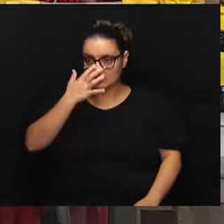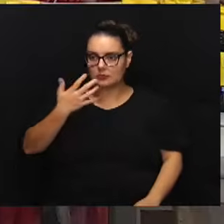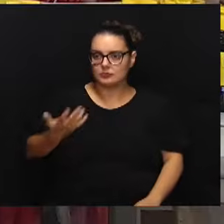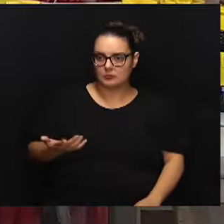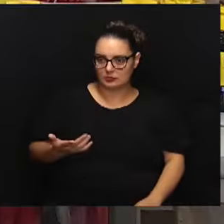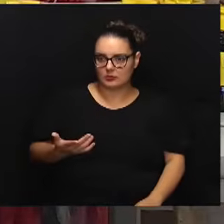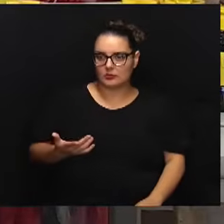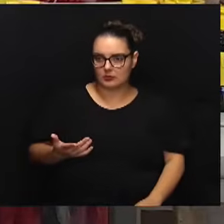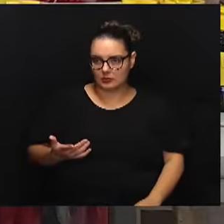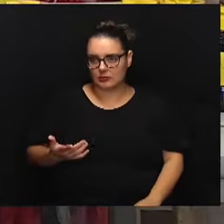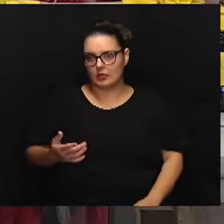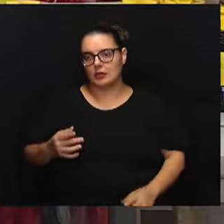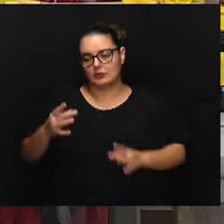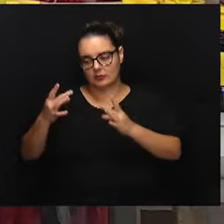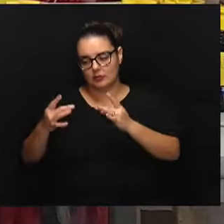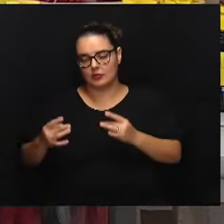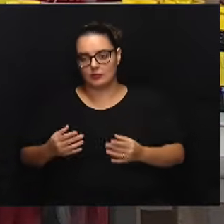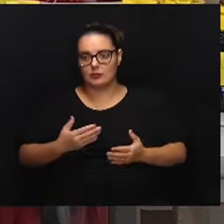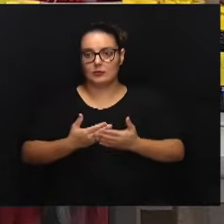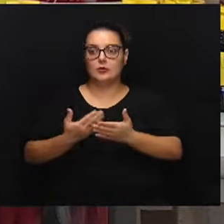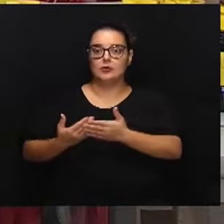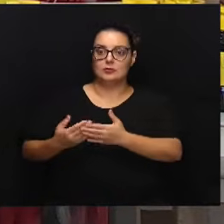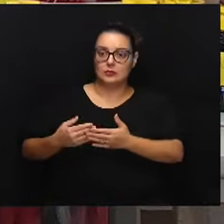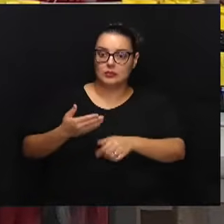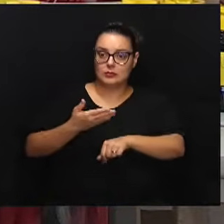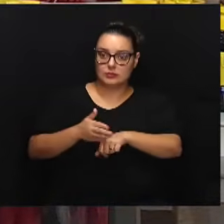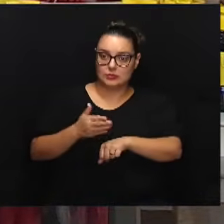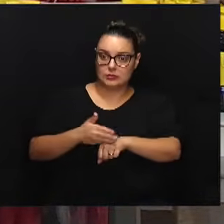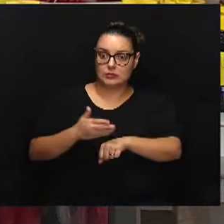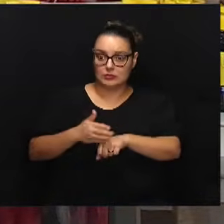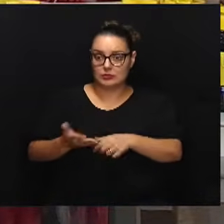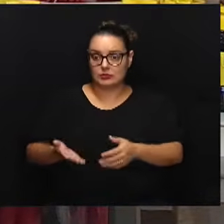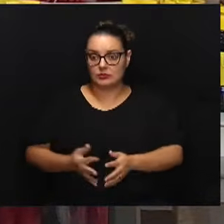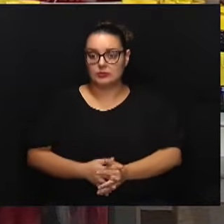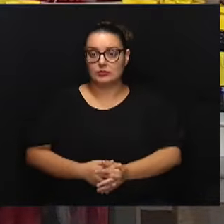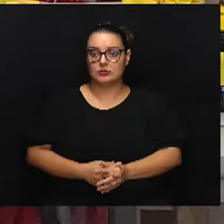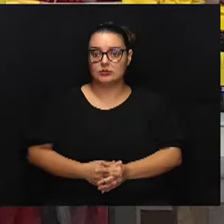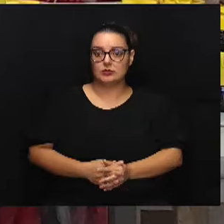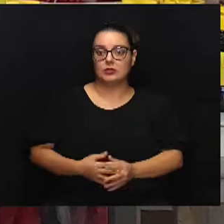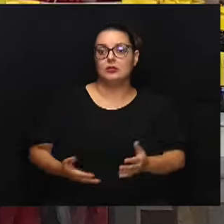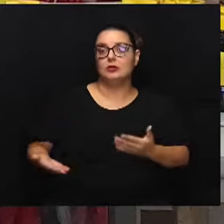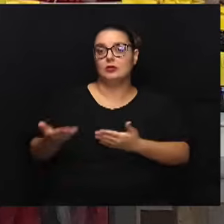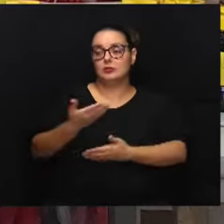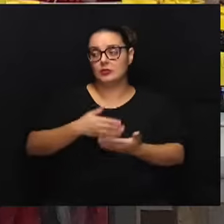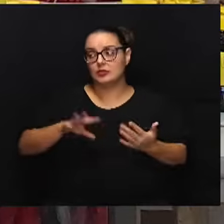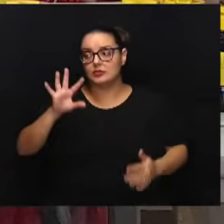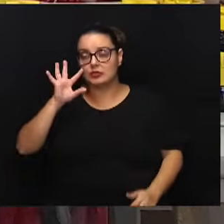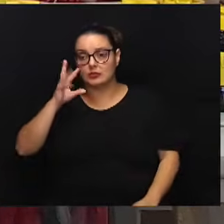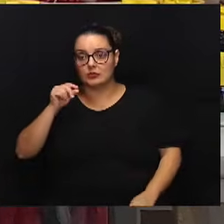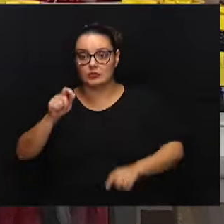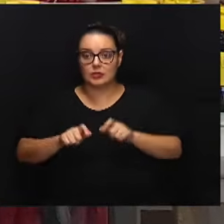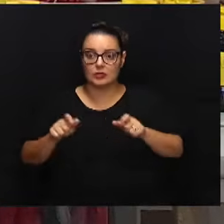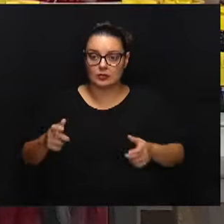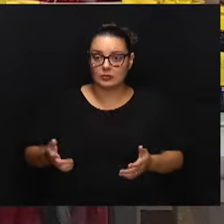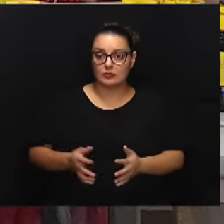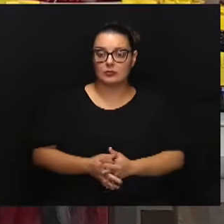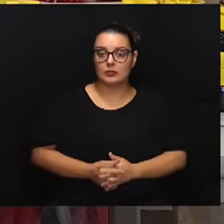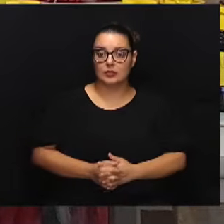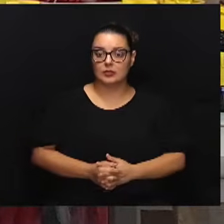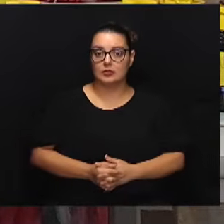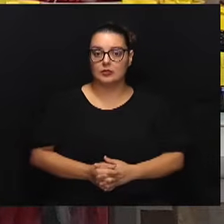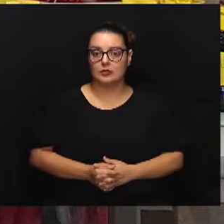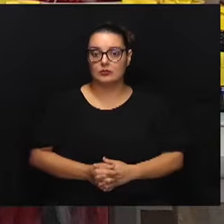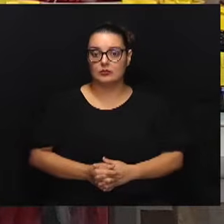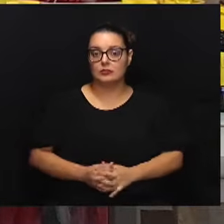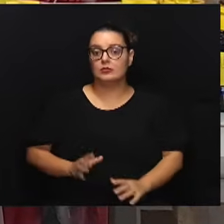uma aprofundada assim, em estudos, treinos, compartilhar conhecimentos com pessoas que